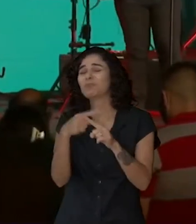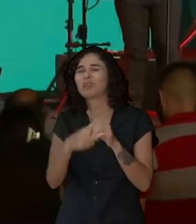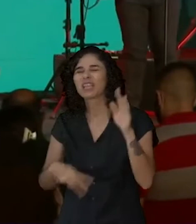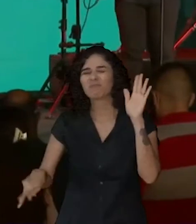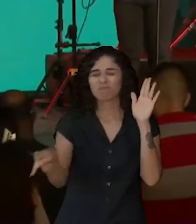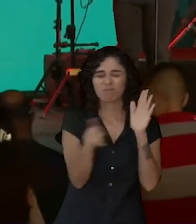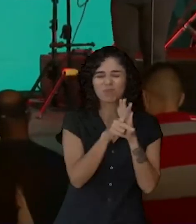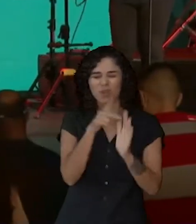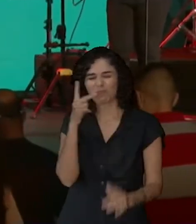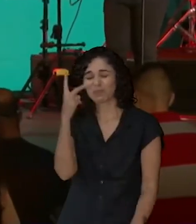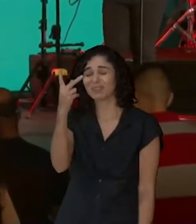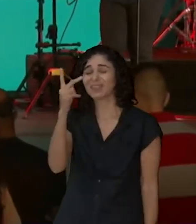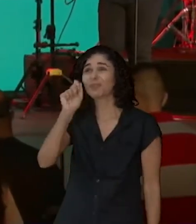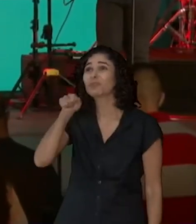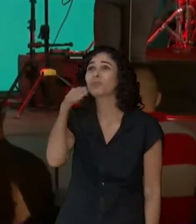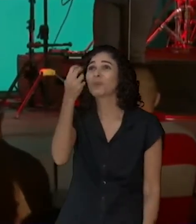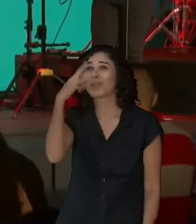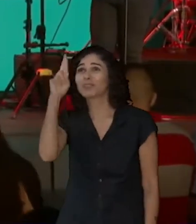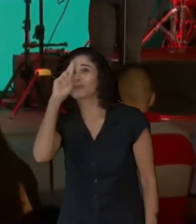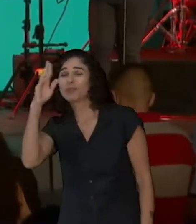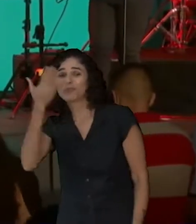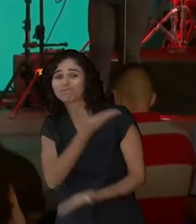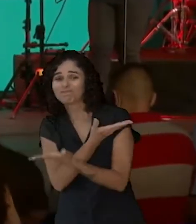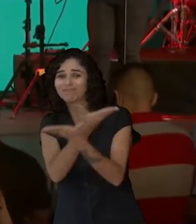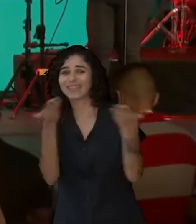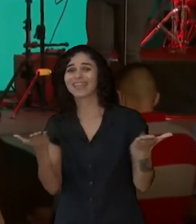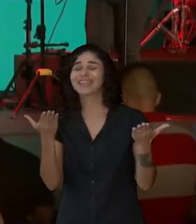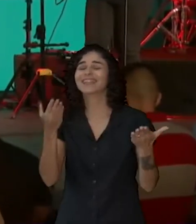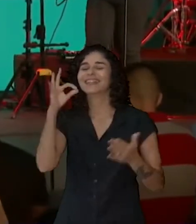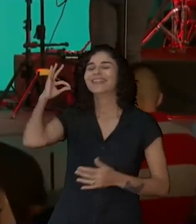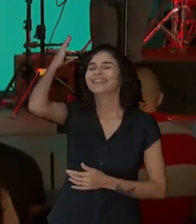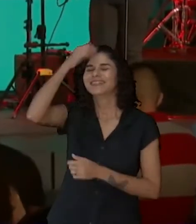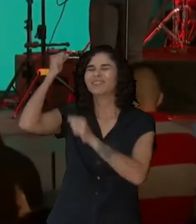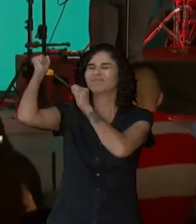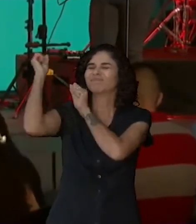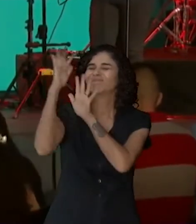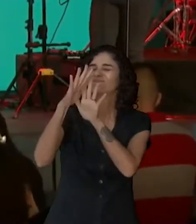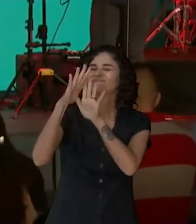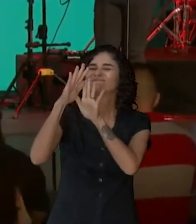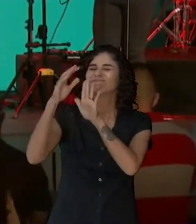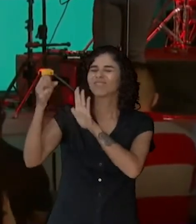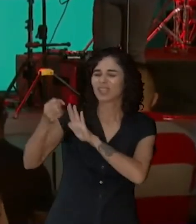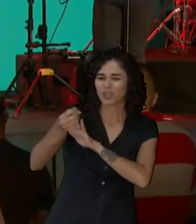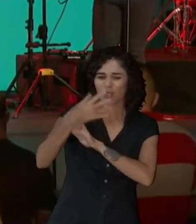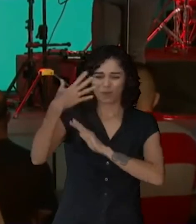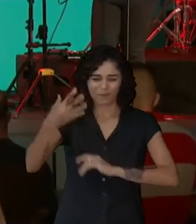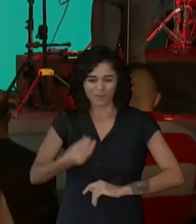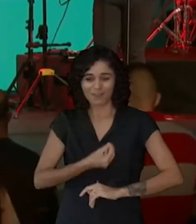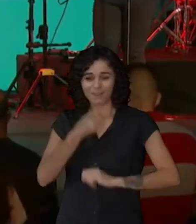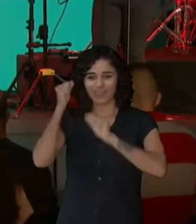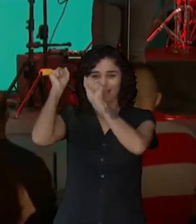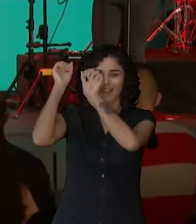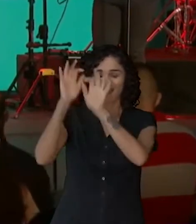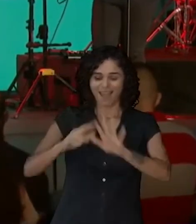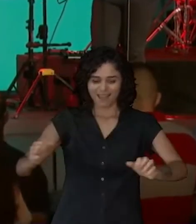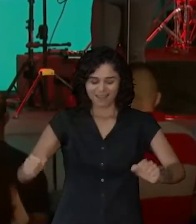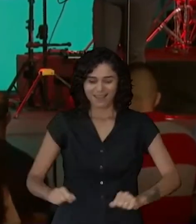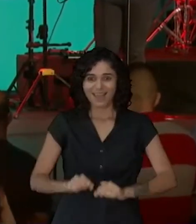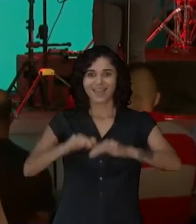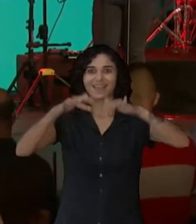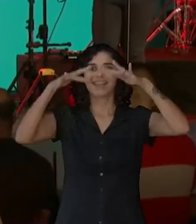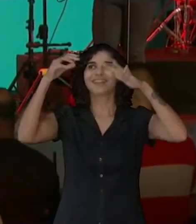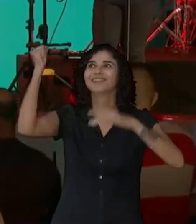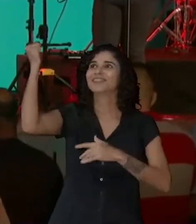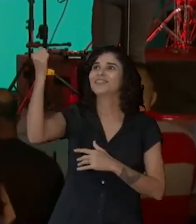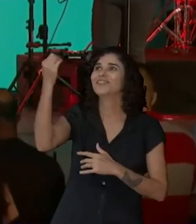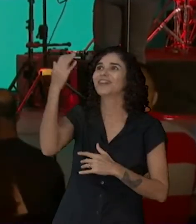Espírito Santo de Deus, vem sobre eles, renova-os em ti, enche-os com tua graça, com teu poder e